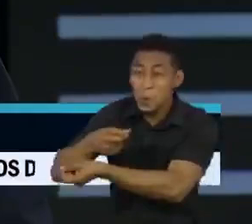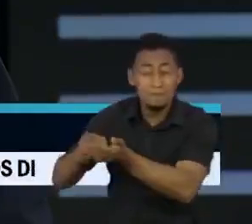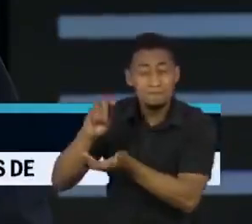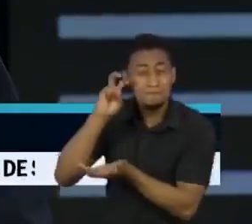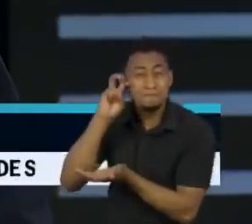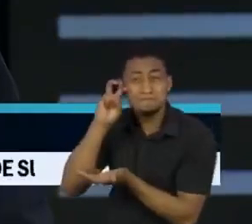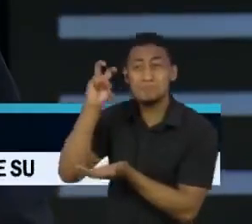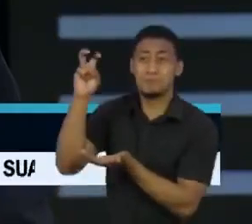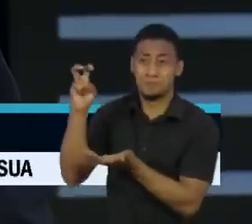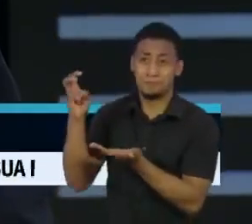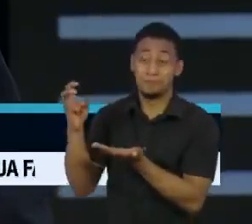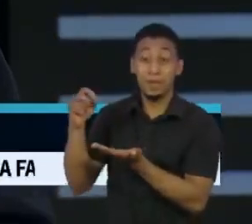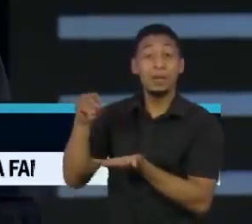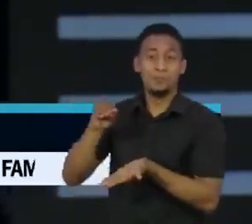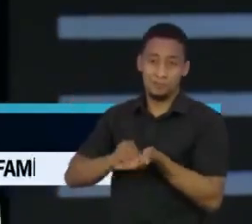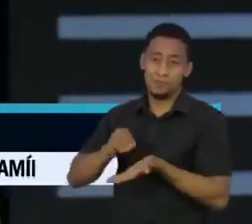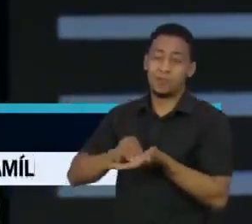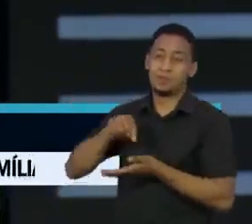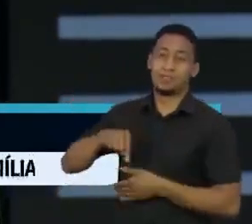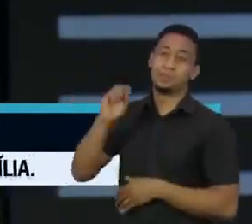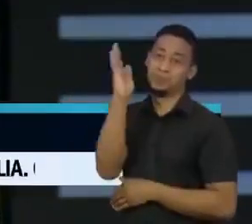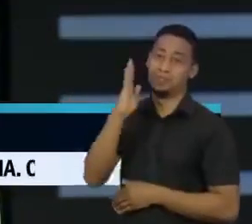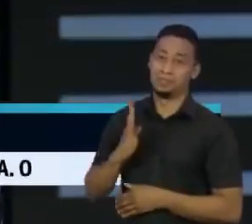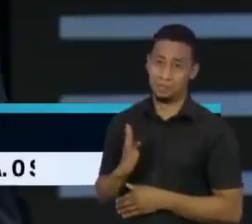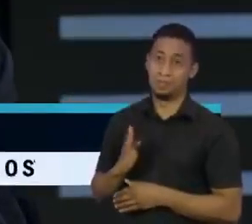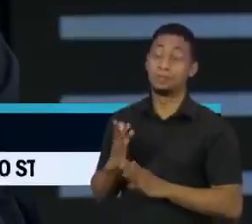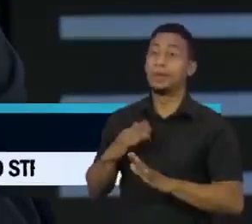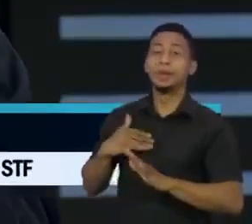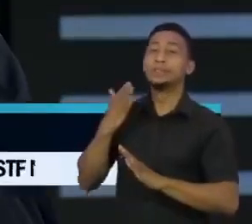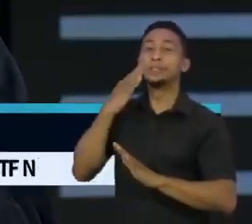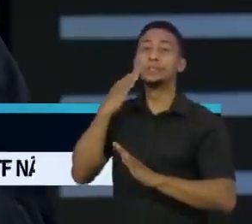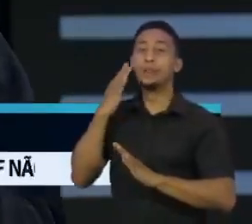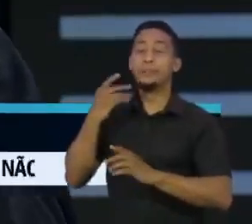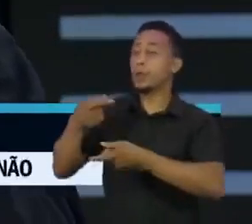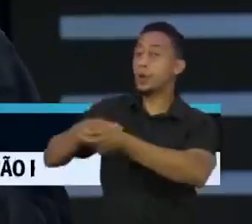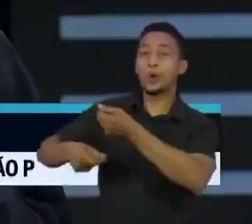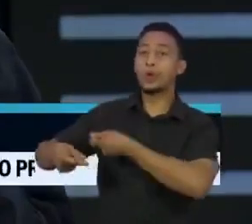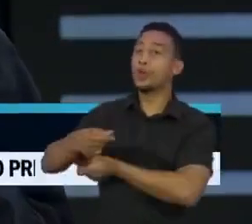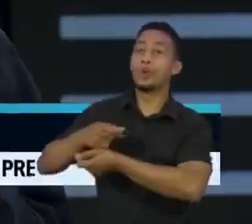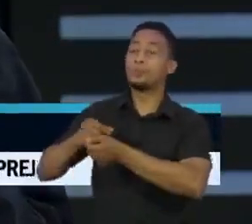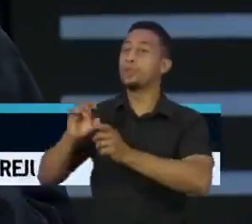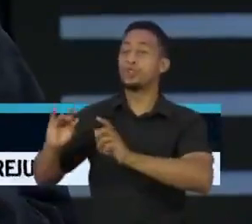a gente precisa no Brasil hoje. São economistas que não sobem só de macro, só de um sujeito que